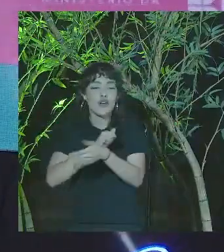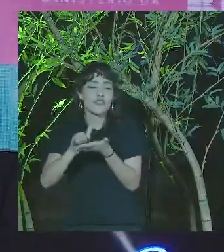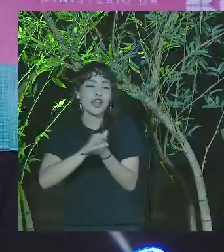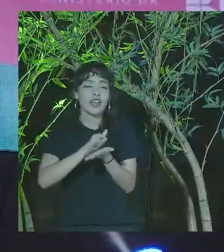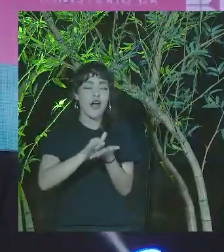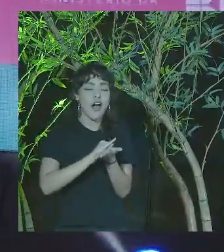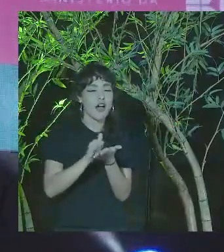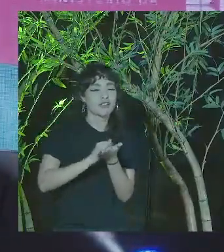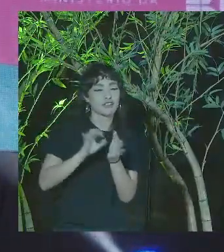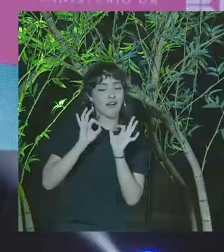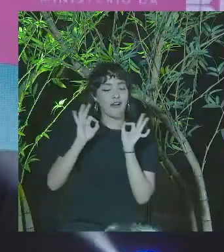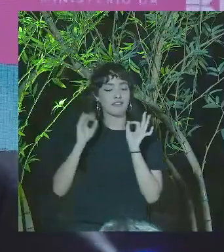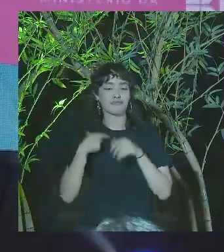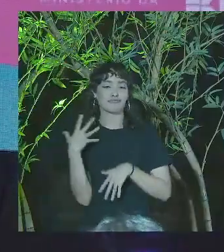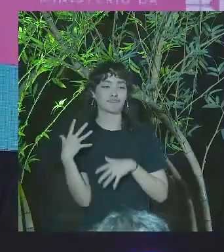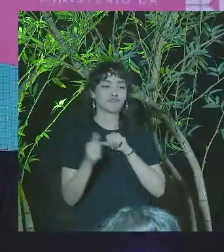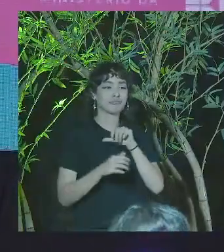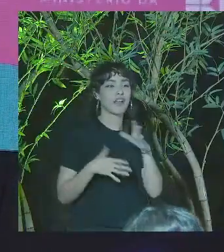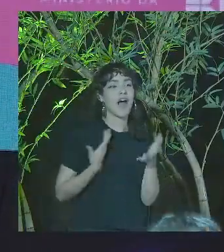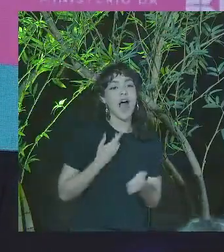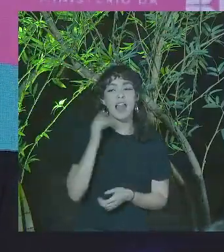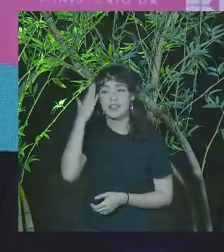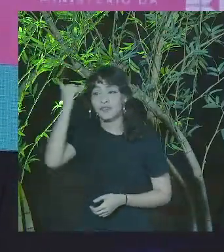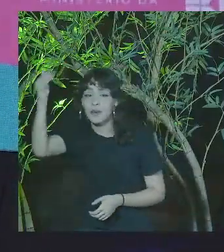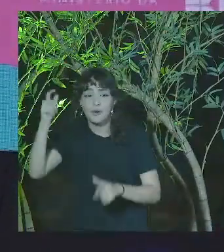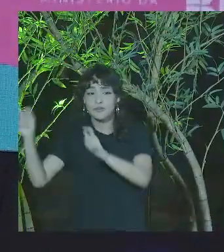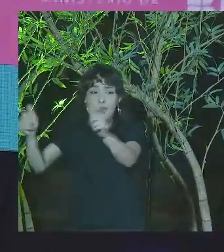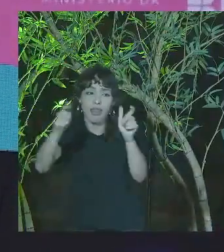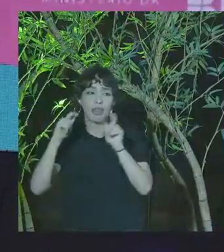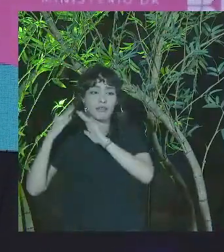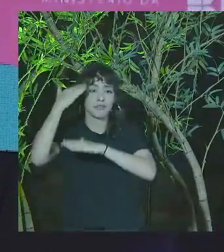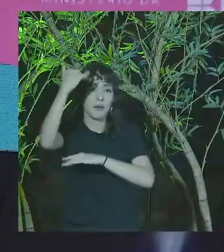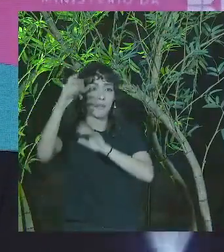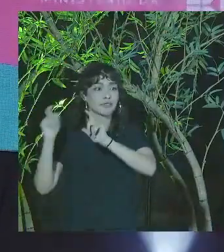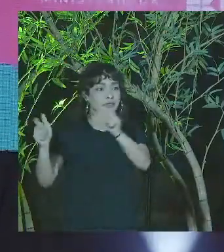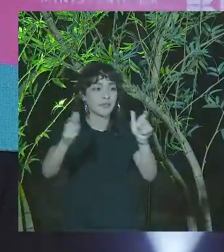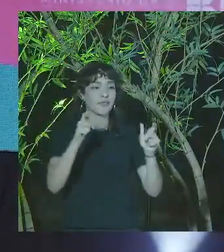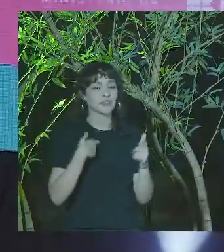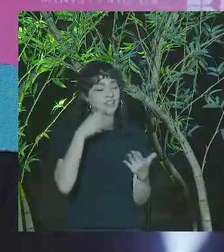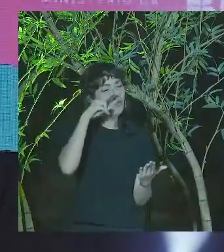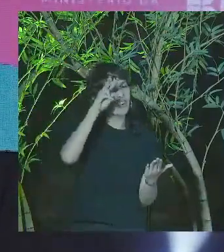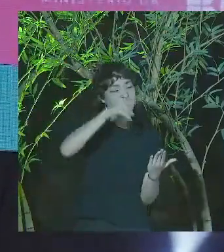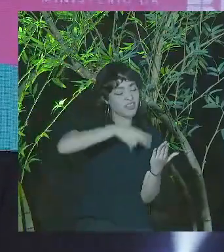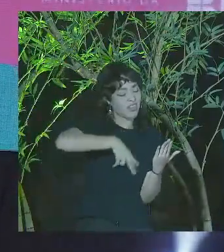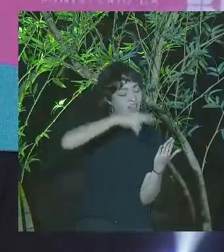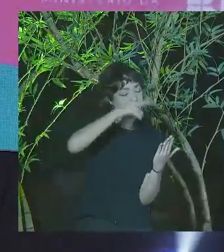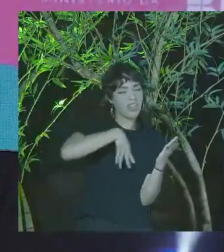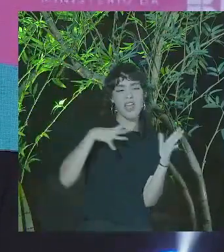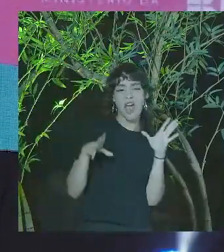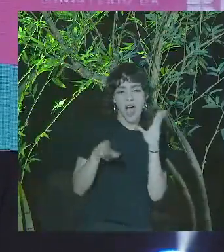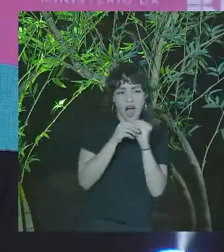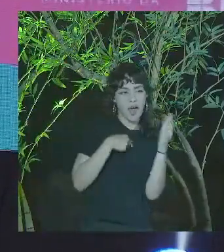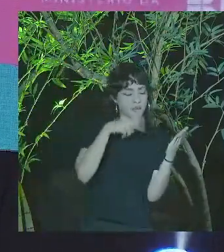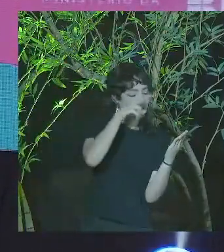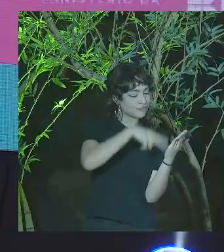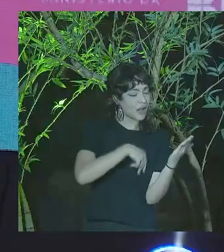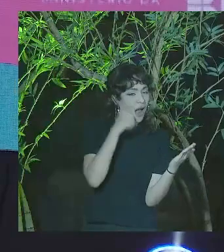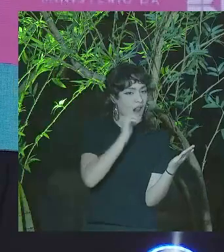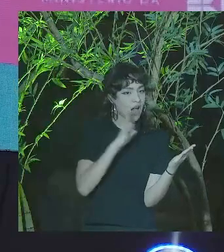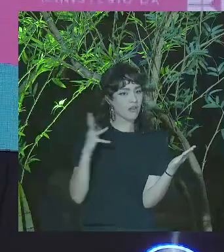Ela tá rodando, entendeu? Ela é famosa por tudo quanto é lugar. Vou ler aqui basicamente, que eu não gosto de ficar lendo currículo, que ela vai arrasar quando chegar no